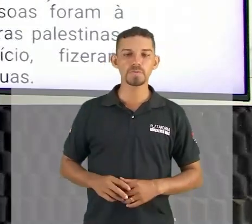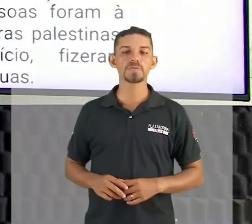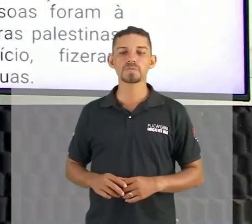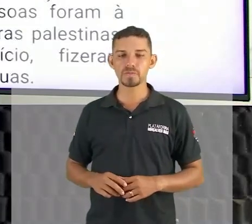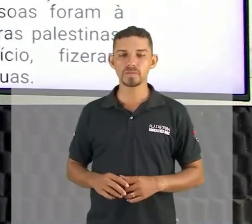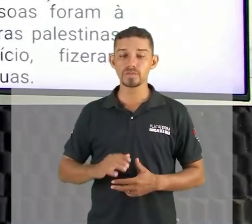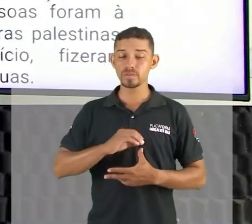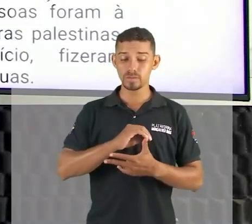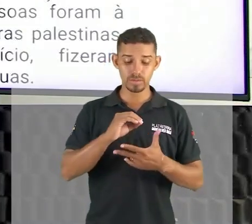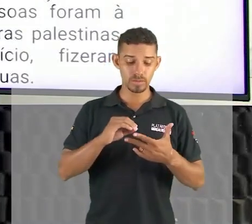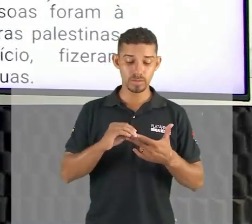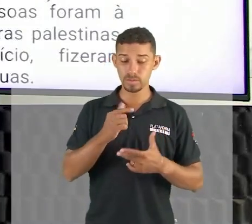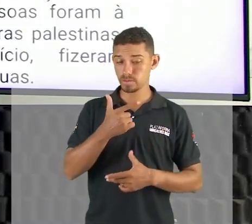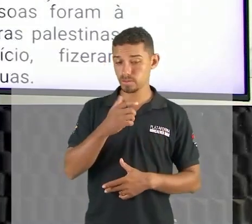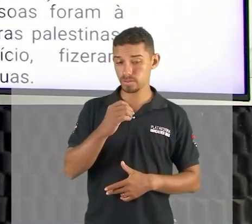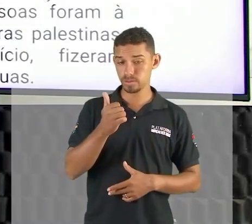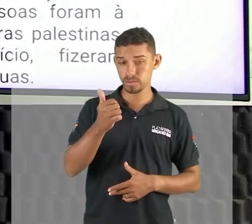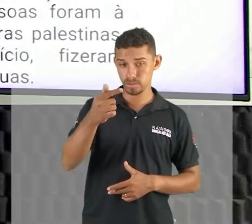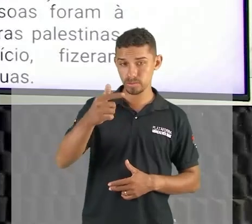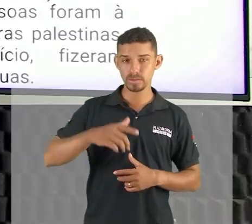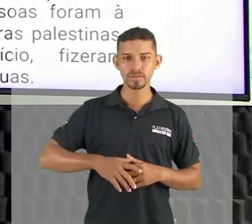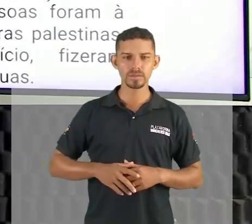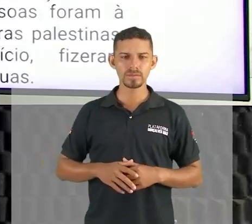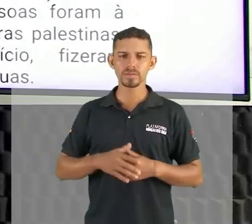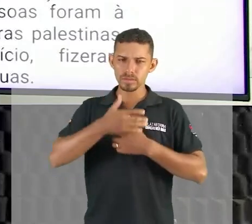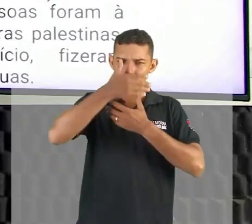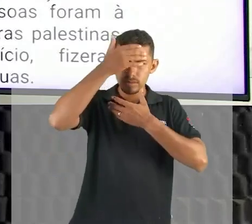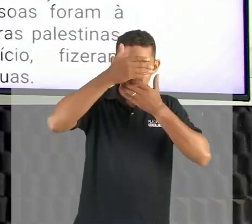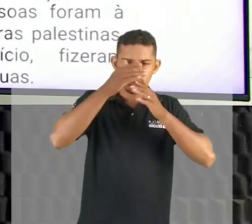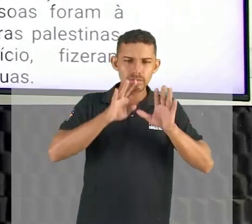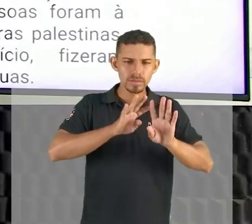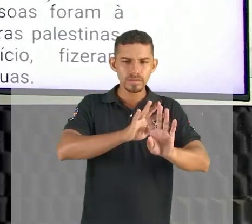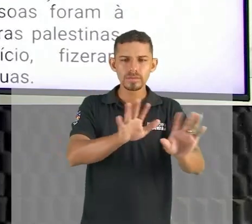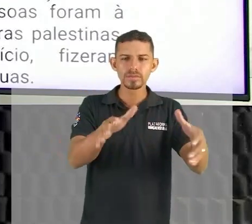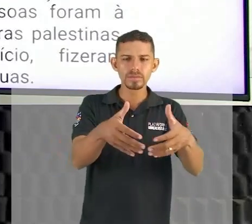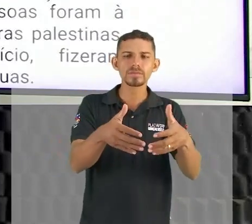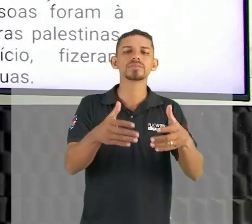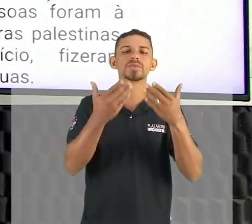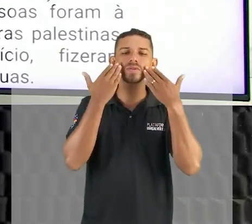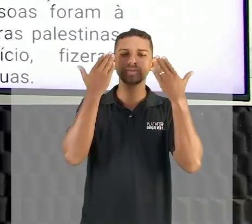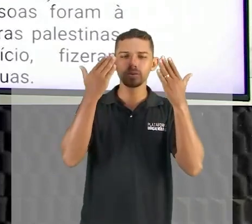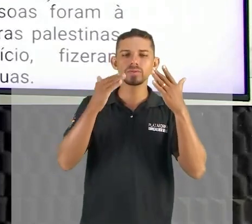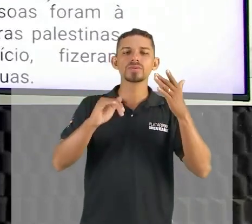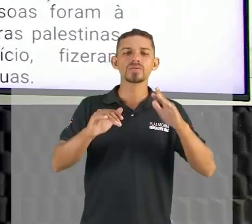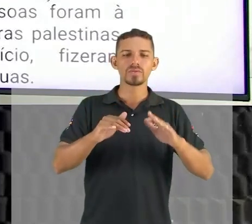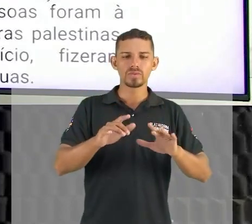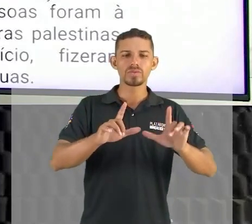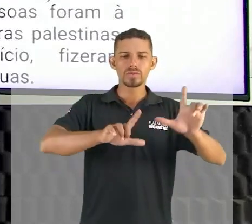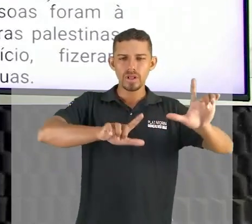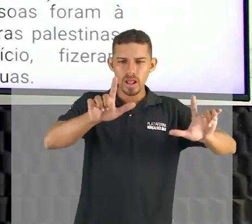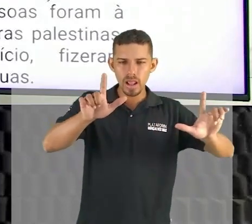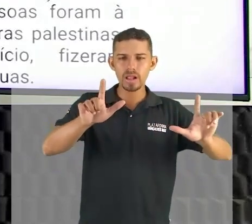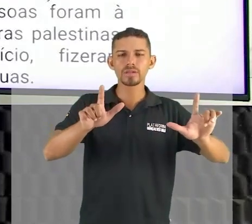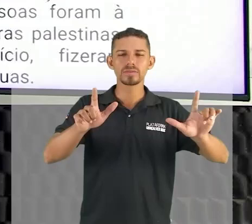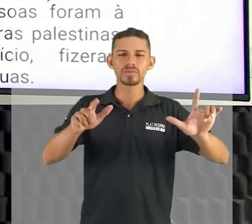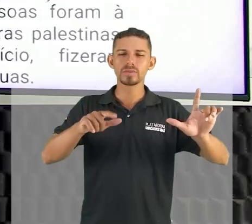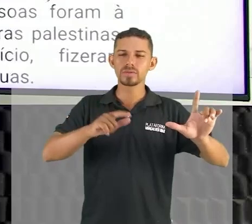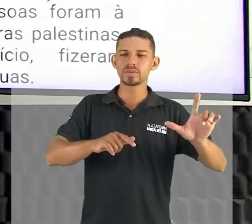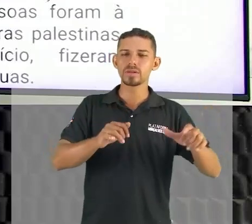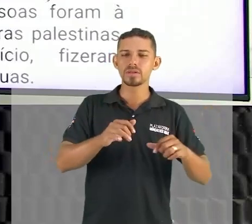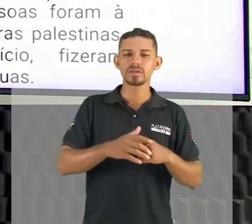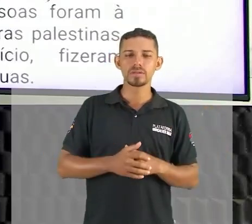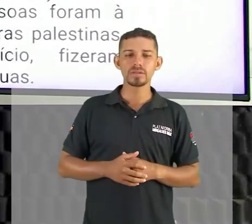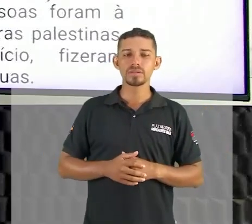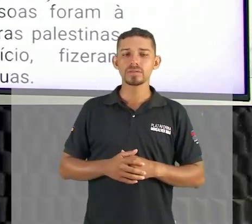Enem 2017, palestinos se agruparam em frente a aparelhos de televisão e telas montadas ao ar livre em